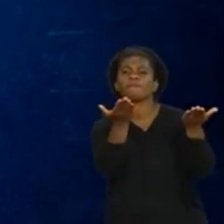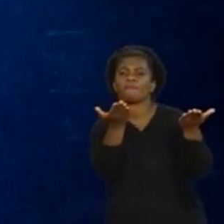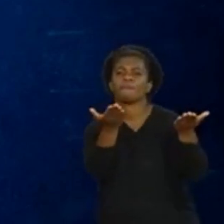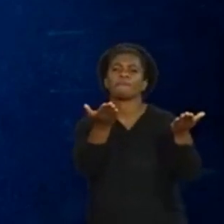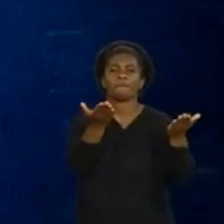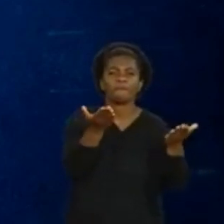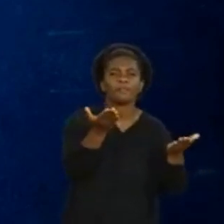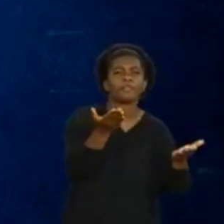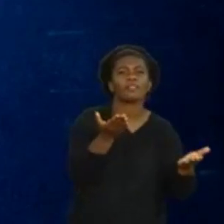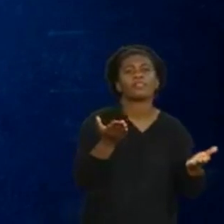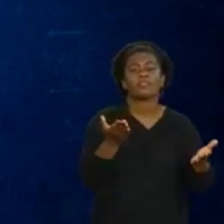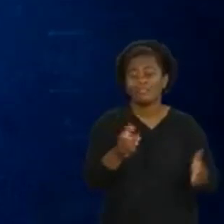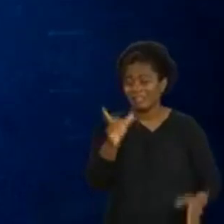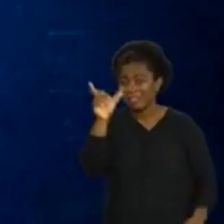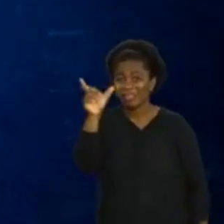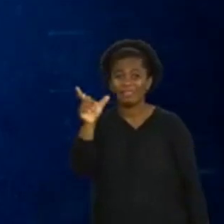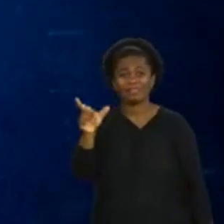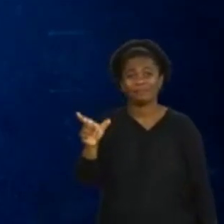sua vida no altar,